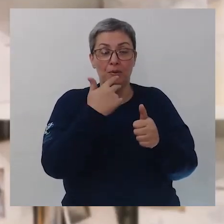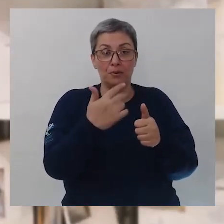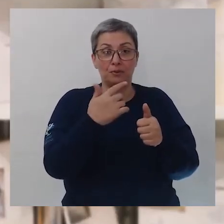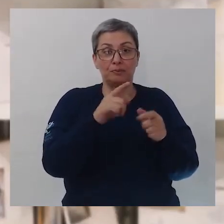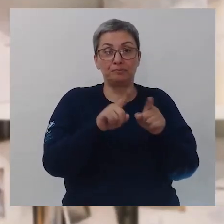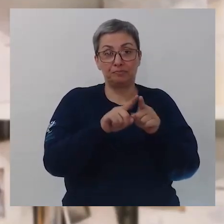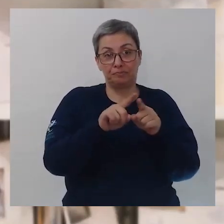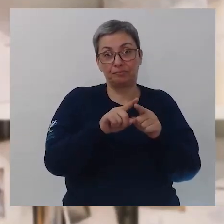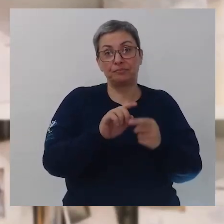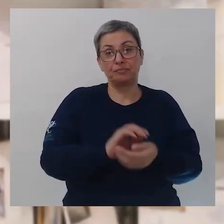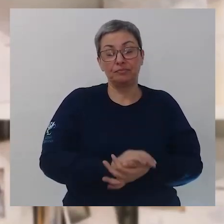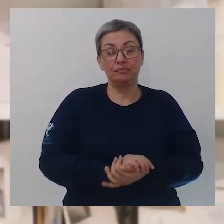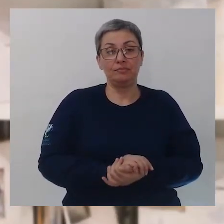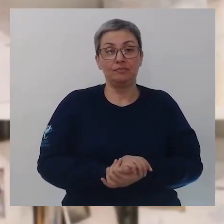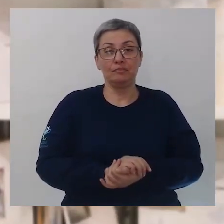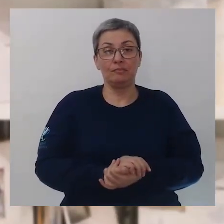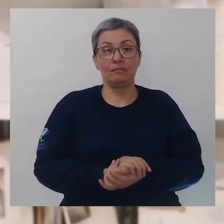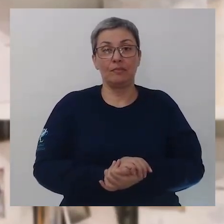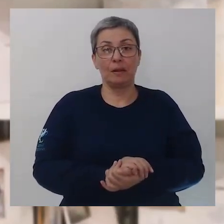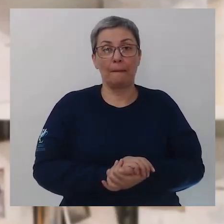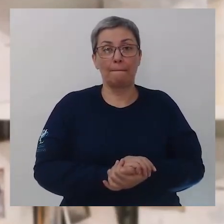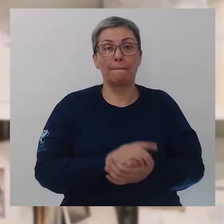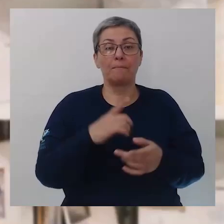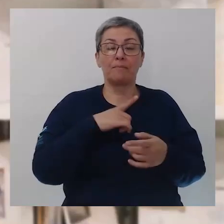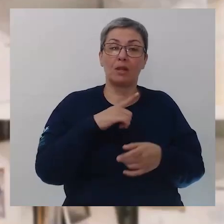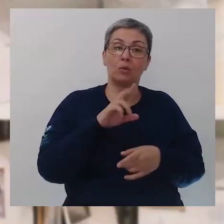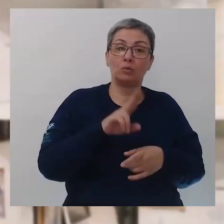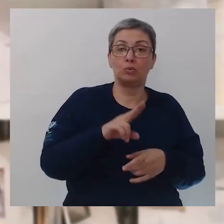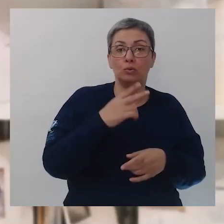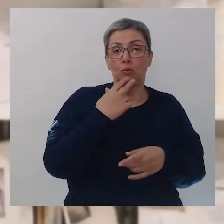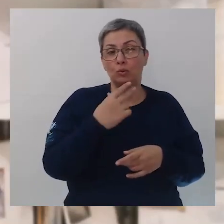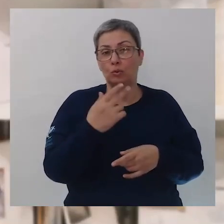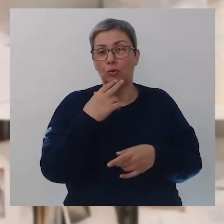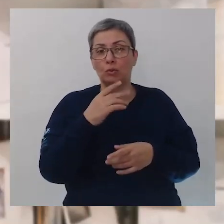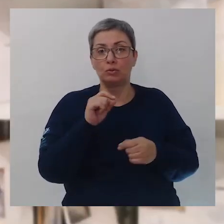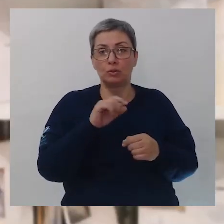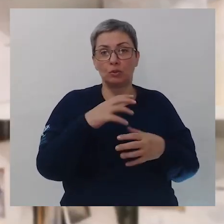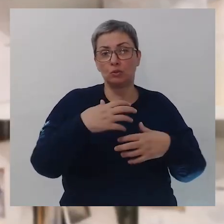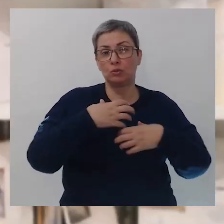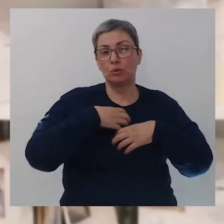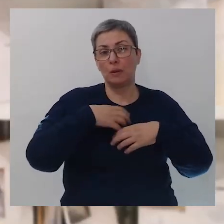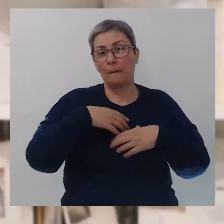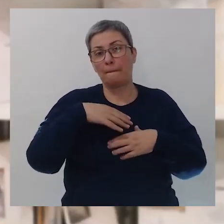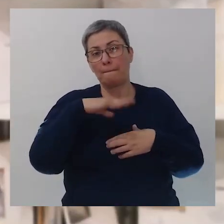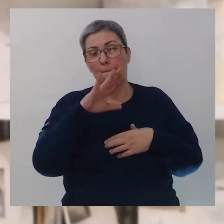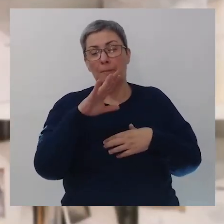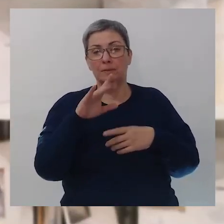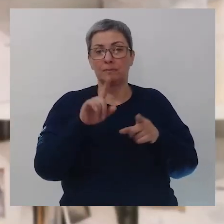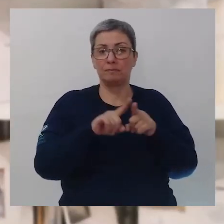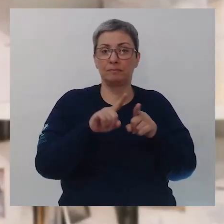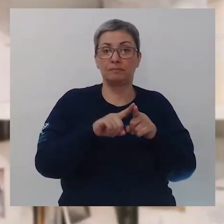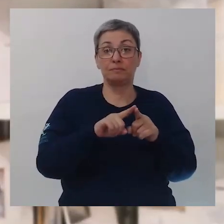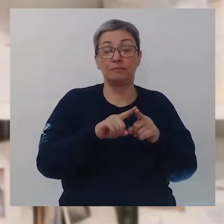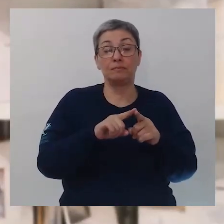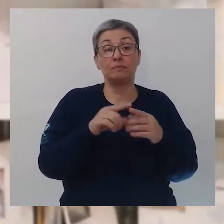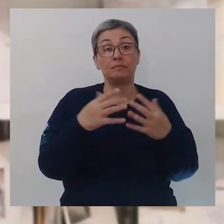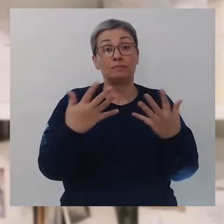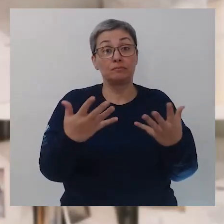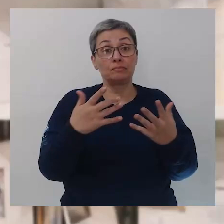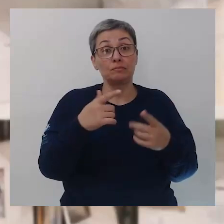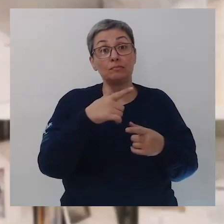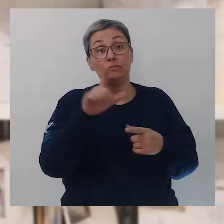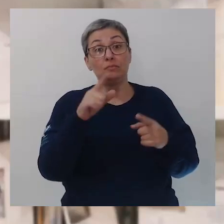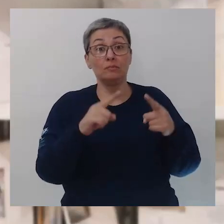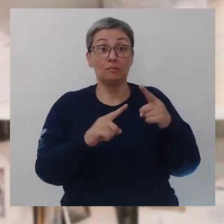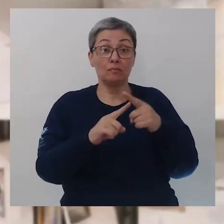né, da proximidade da cor. Usando cor, acho que essa é a maneira mais tranquila. Um outro tipo